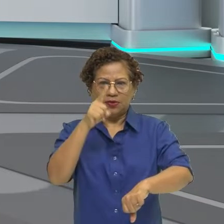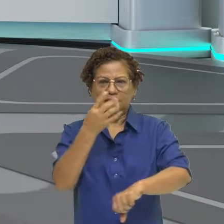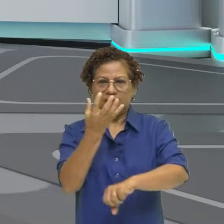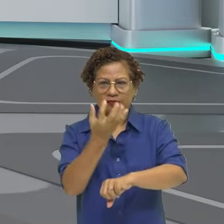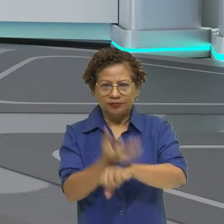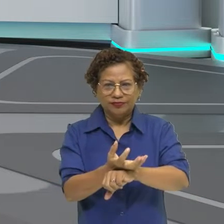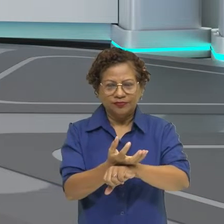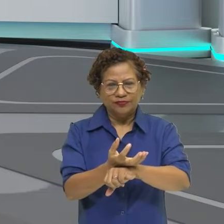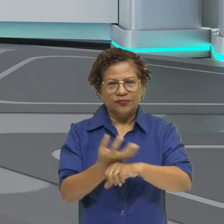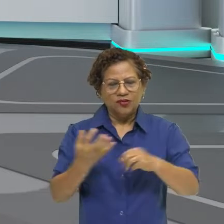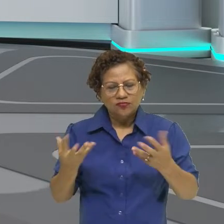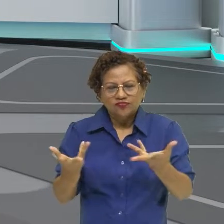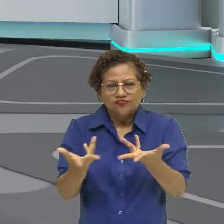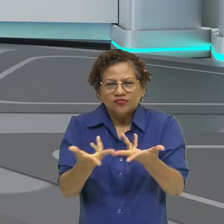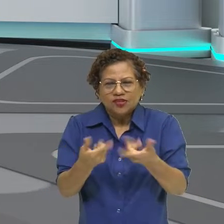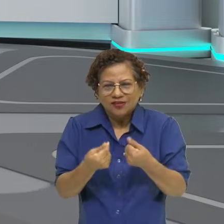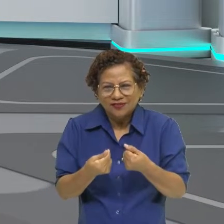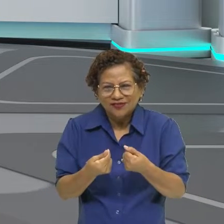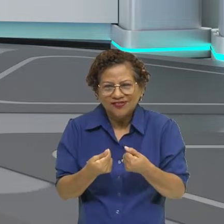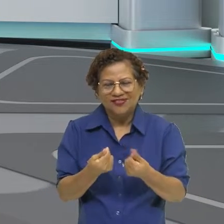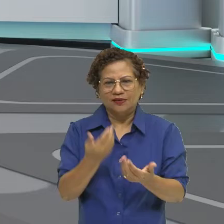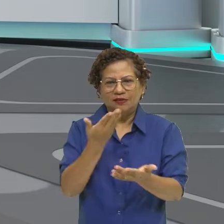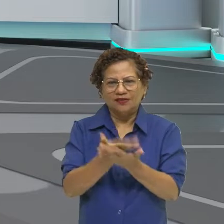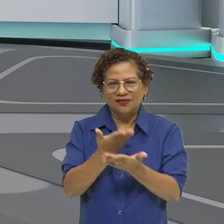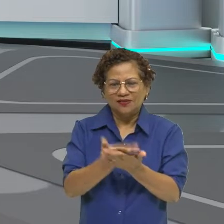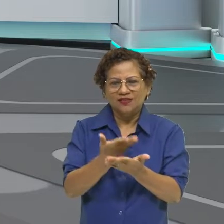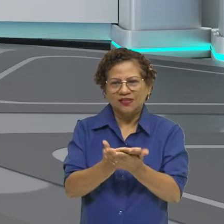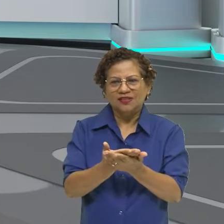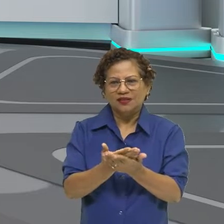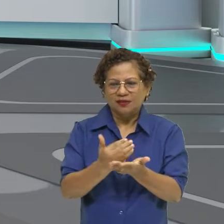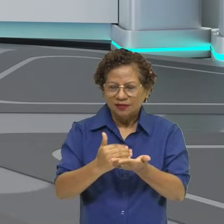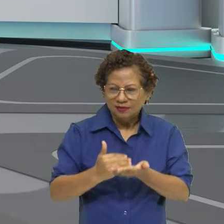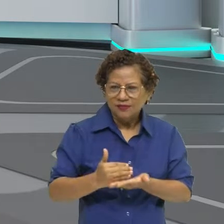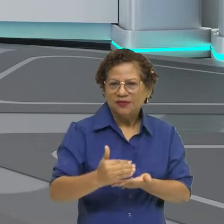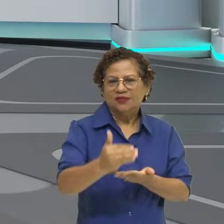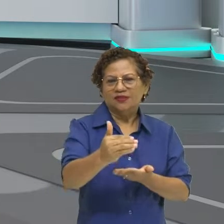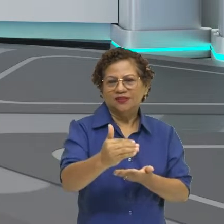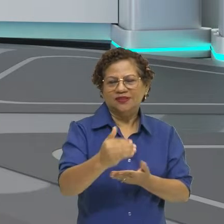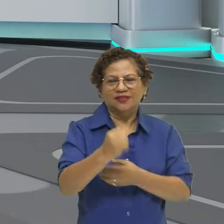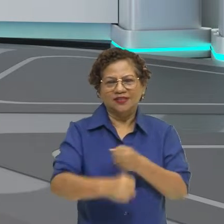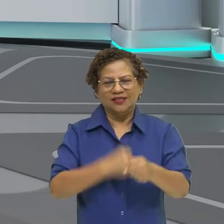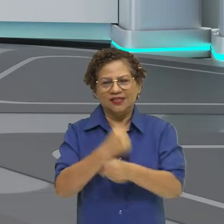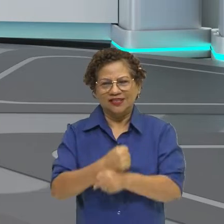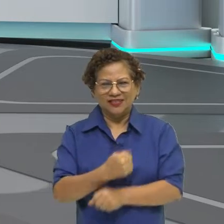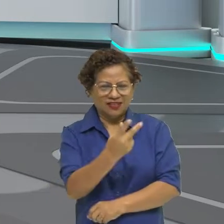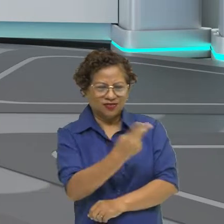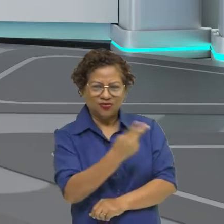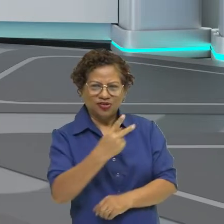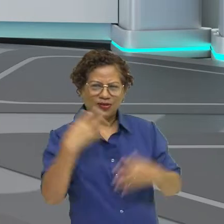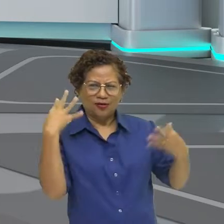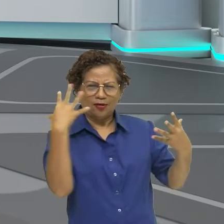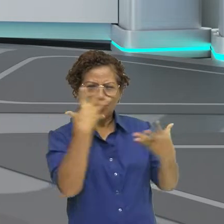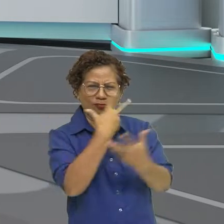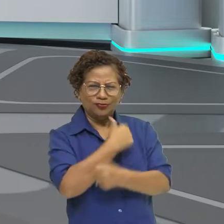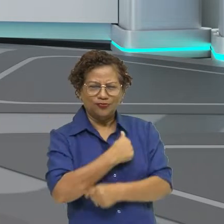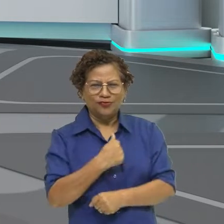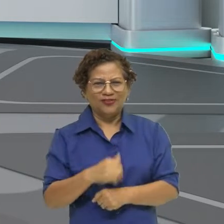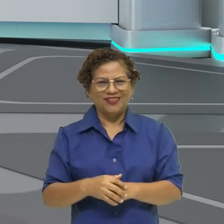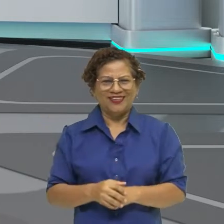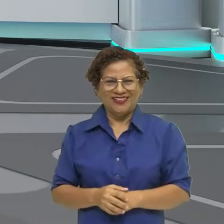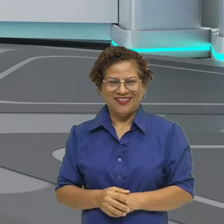mais lindo que vocês vão ver, né, durante esse ano letivo, as professoras mais bonitas, mais elegantes. Estamos começando o nosso componente